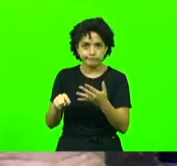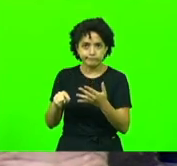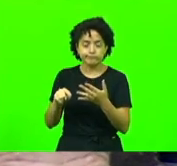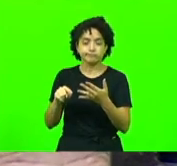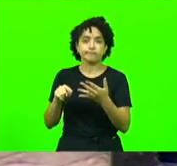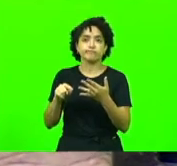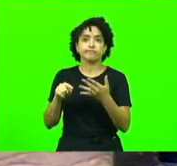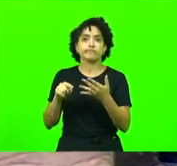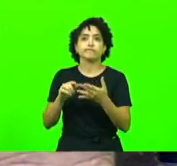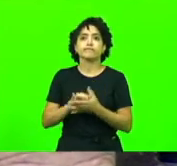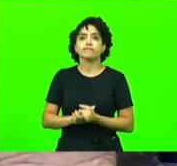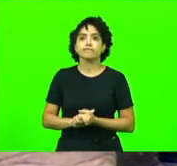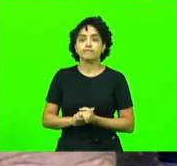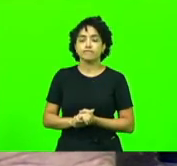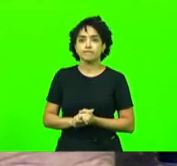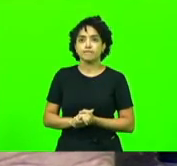inconstitucional.